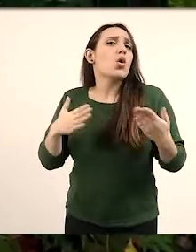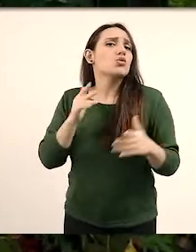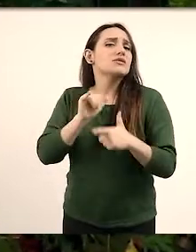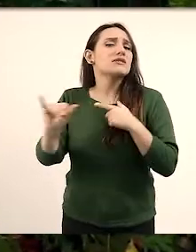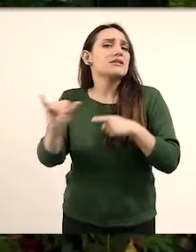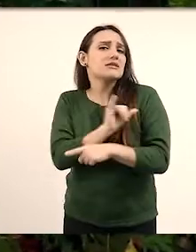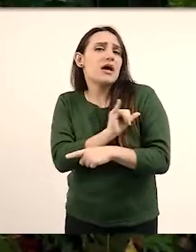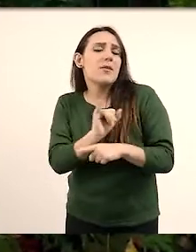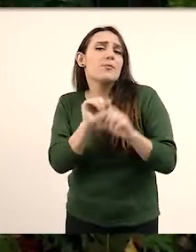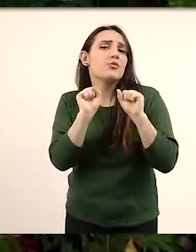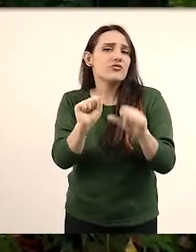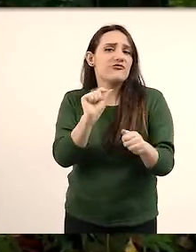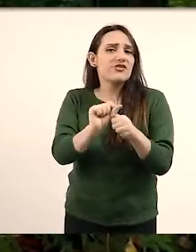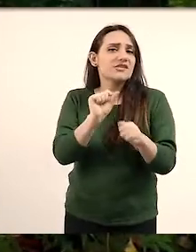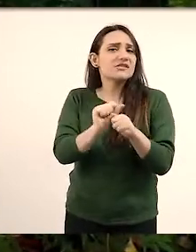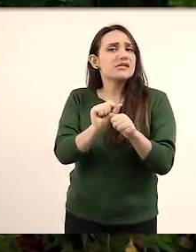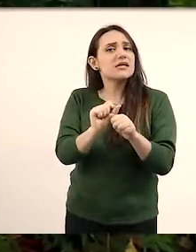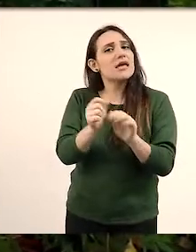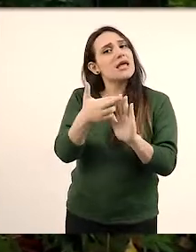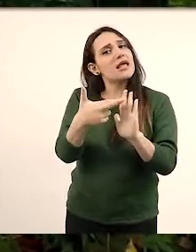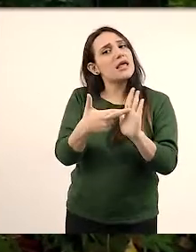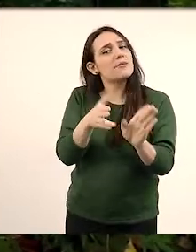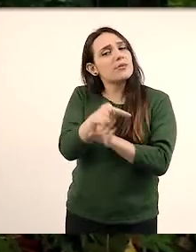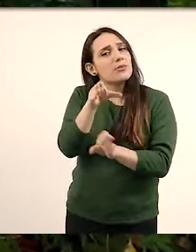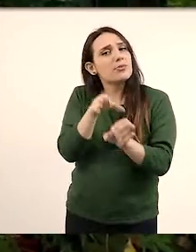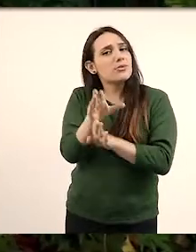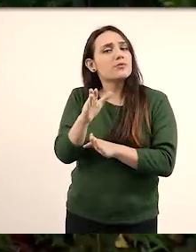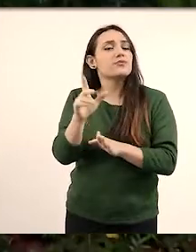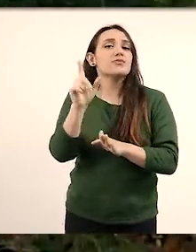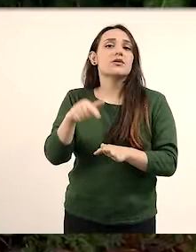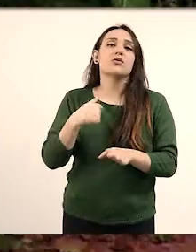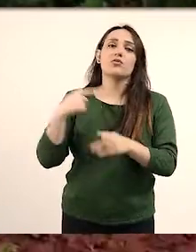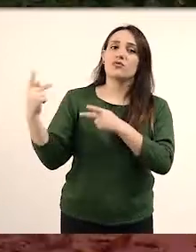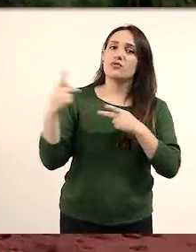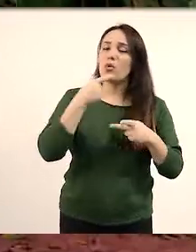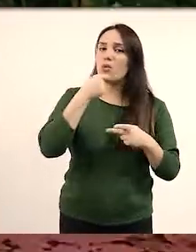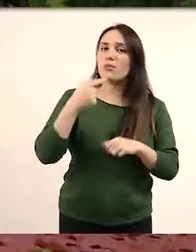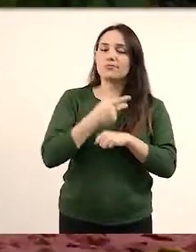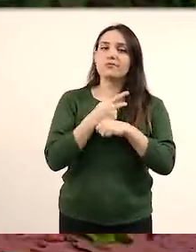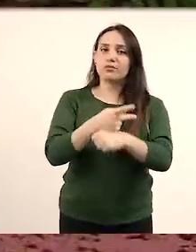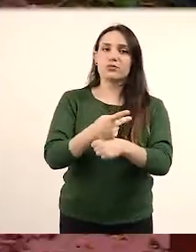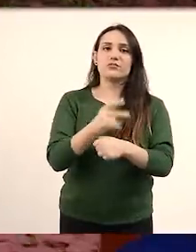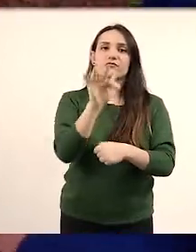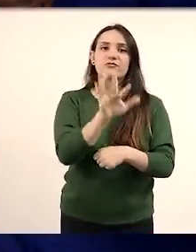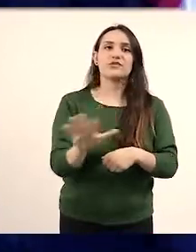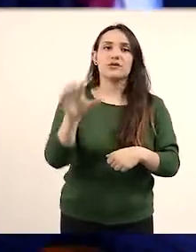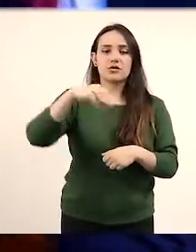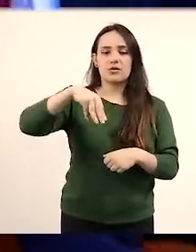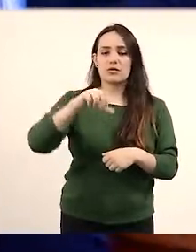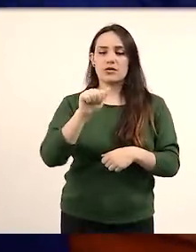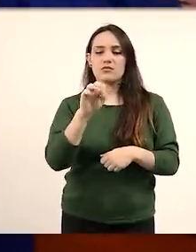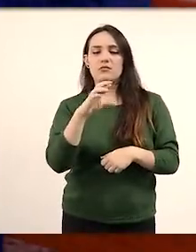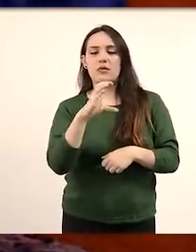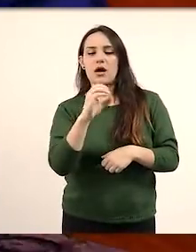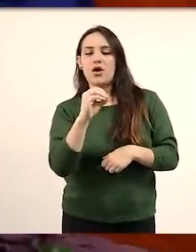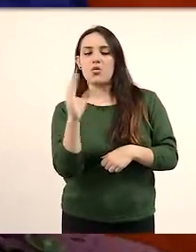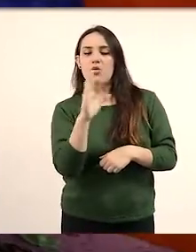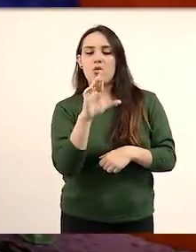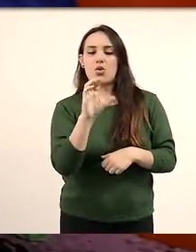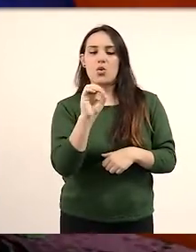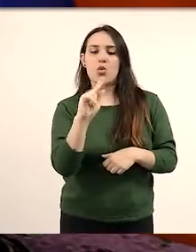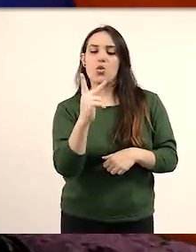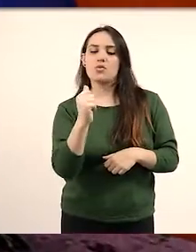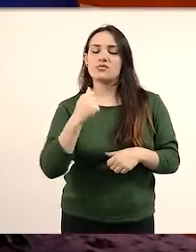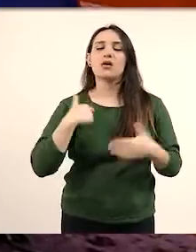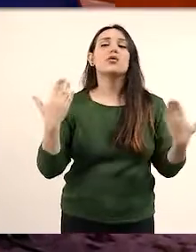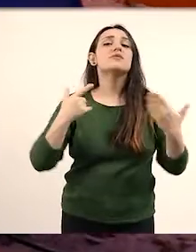para adotar a sua política sanitária, a gente trouxe o procurador federal Marco Rocha. Seja bem-vindo. Obrigado, boa tarde. Então, Marco, fala